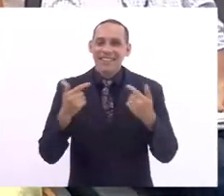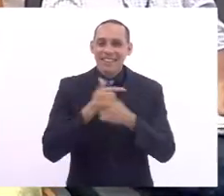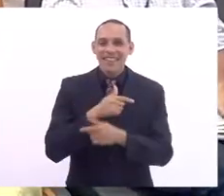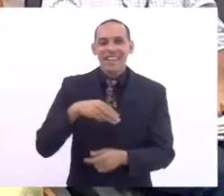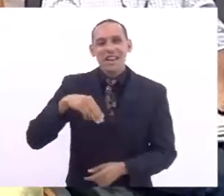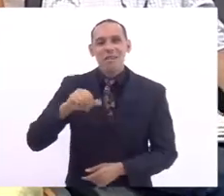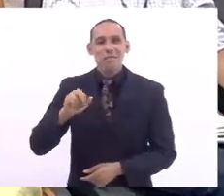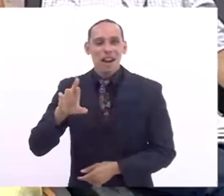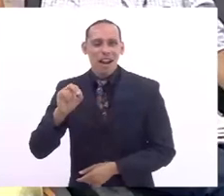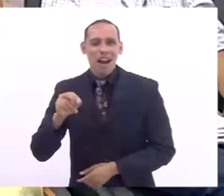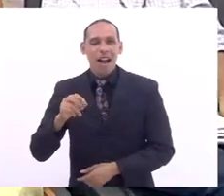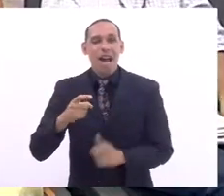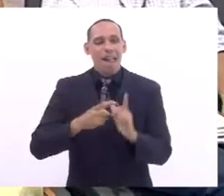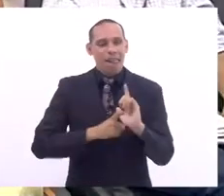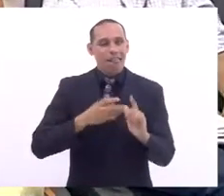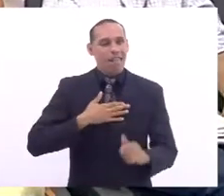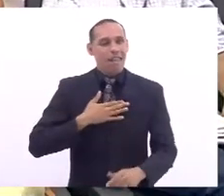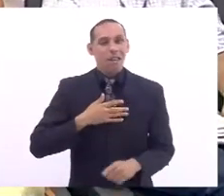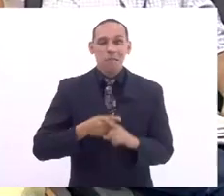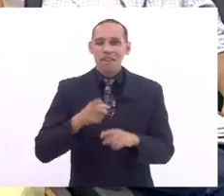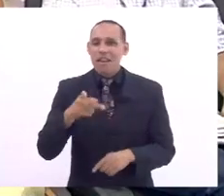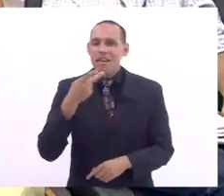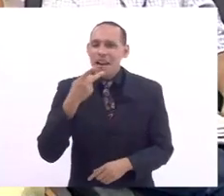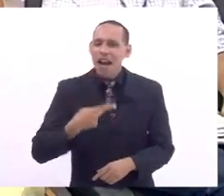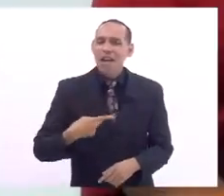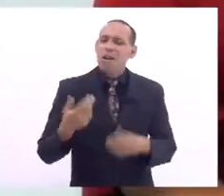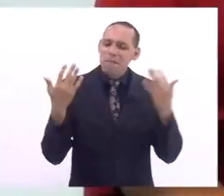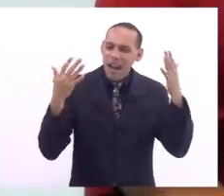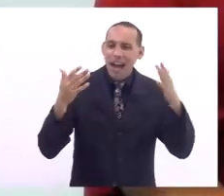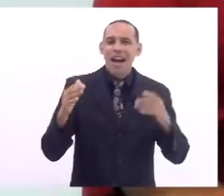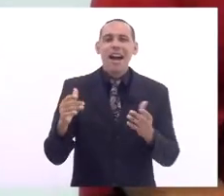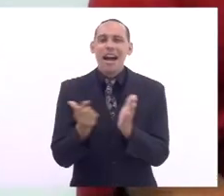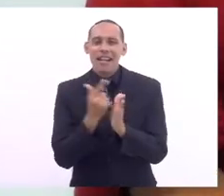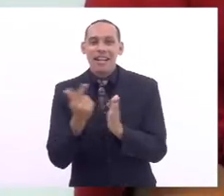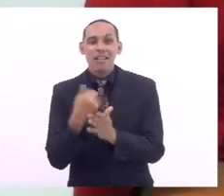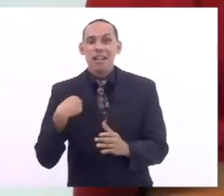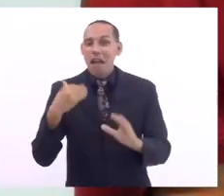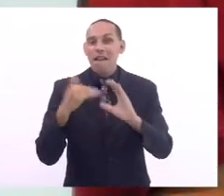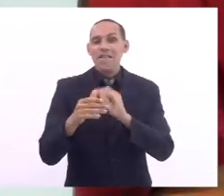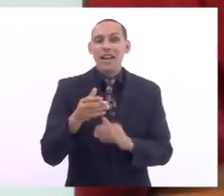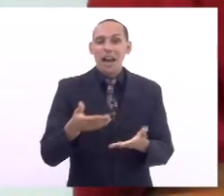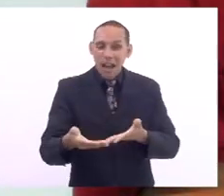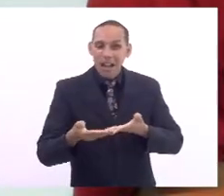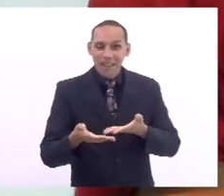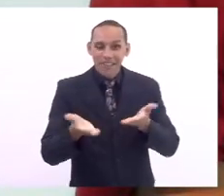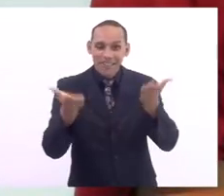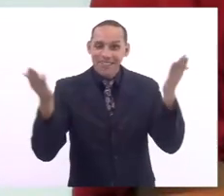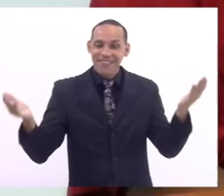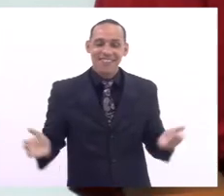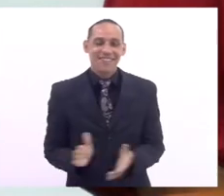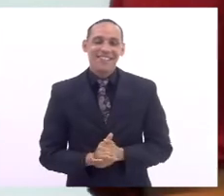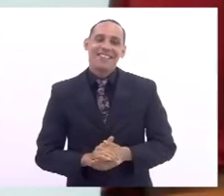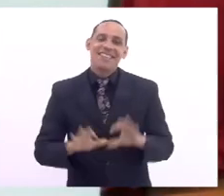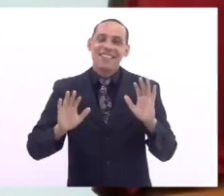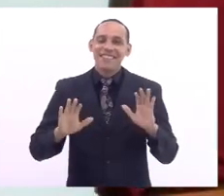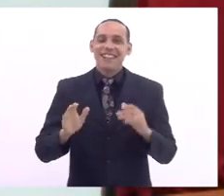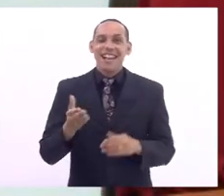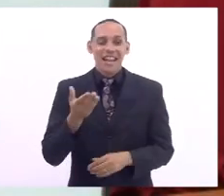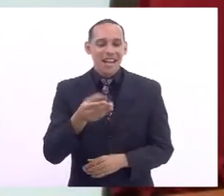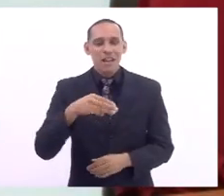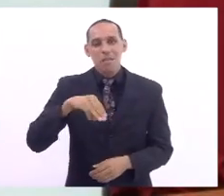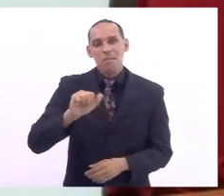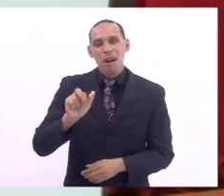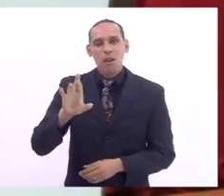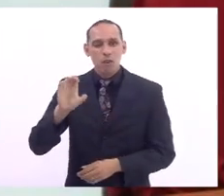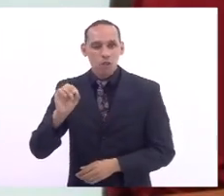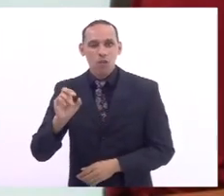9 tá me devendo que eu moro hoje de parabéns pelo mesmo Fiquei sabendo que poder convite para ele mas enfim o Mauro Osório